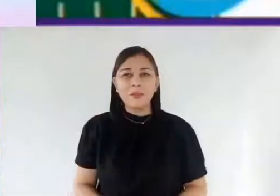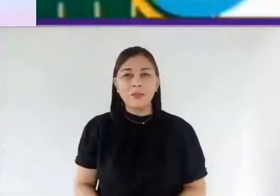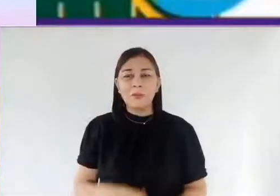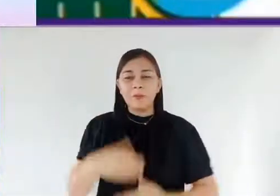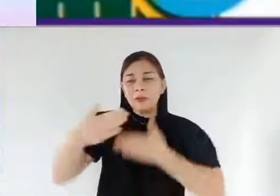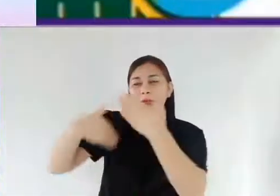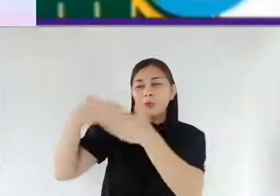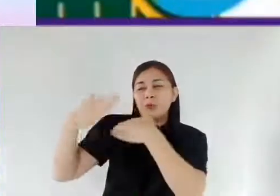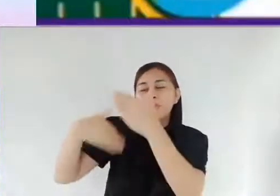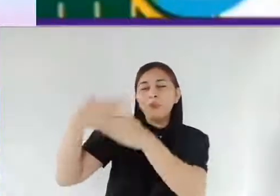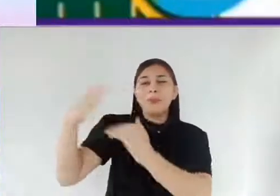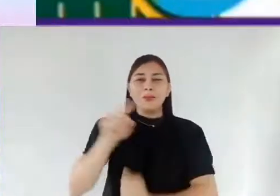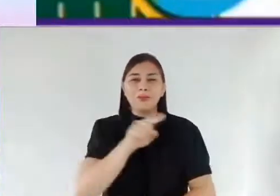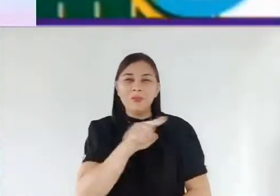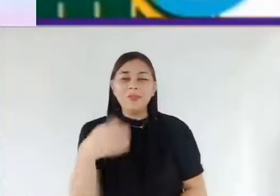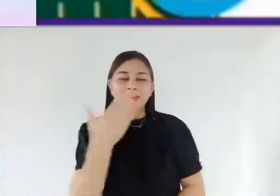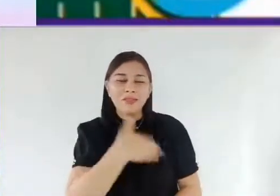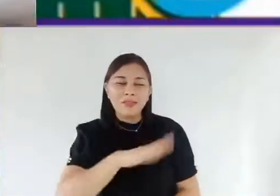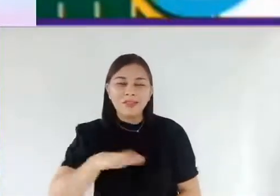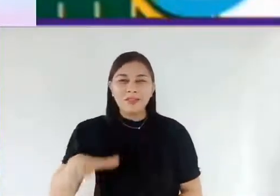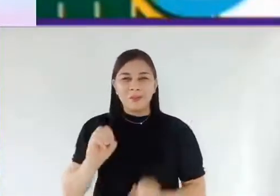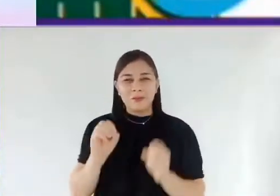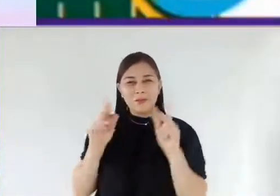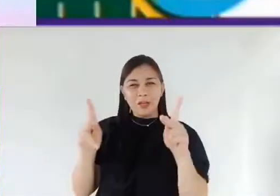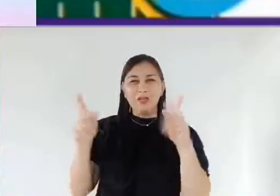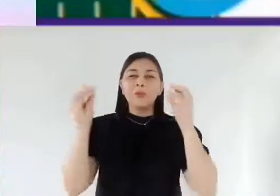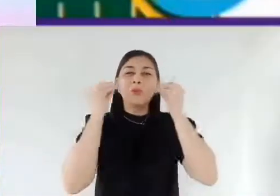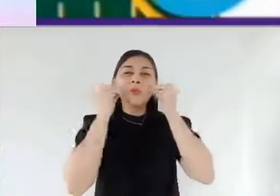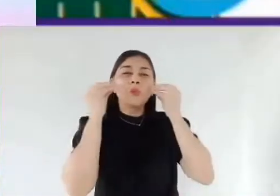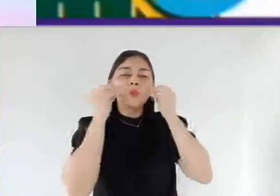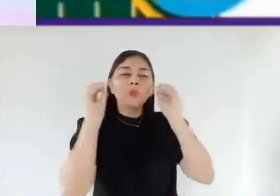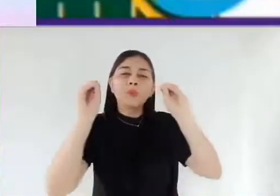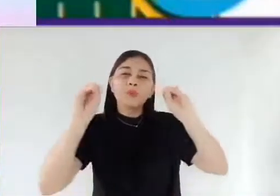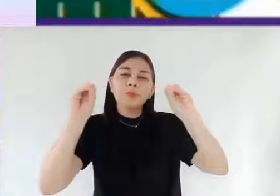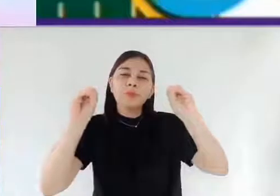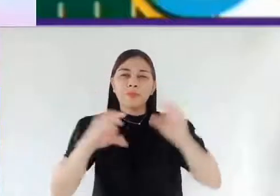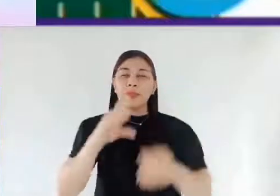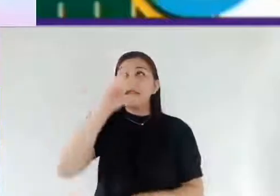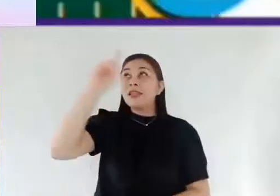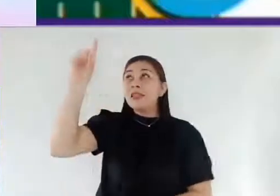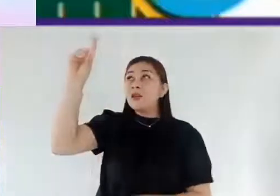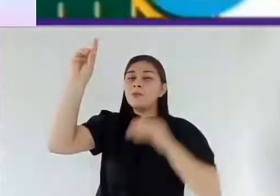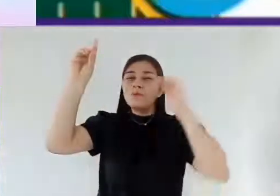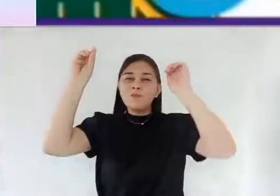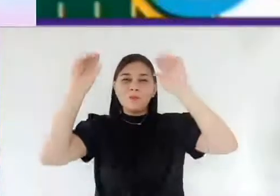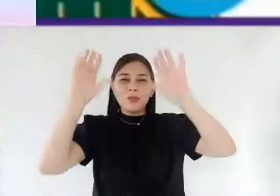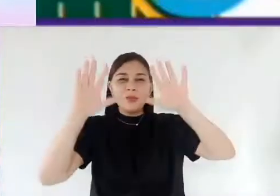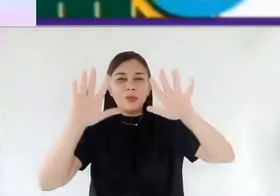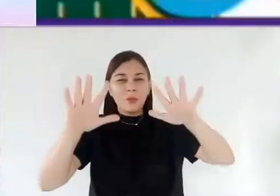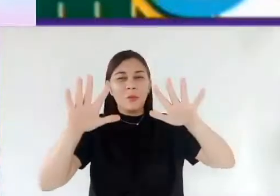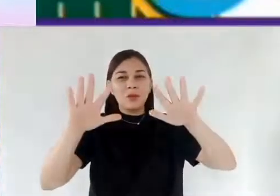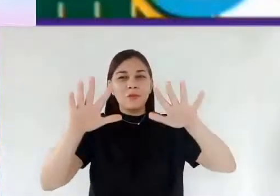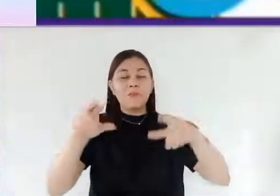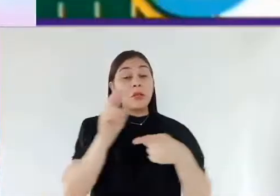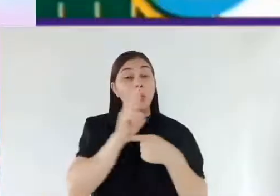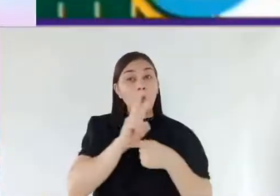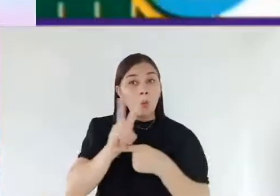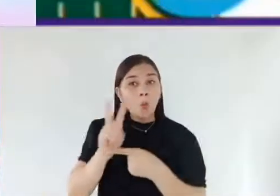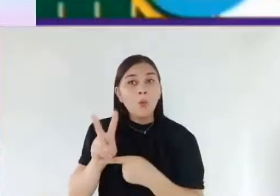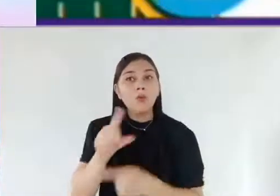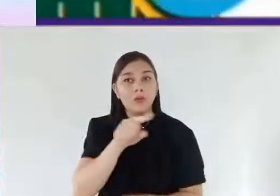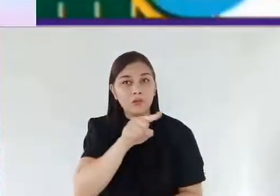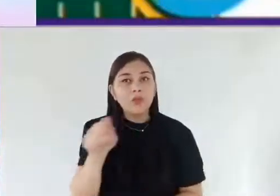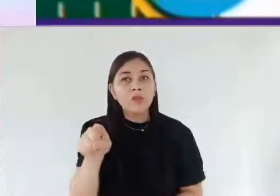o desenvolvimento de vocês Ok? Cheiro Fiquem com Deus Se cuidem